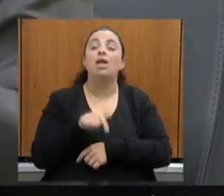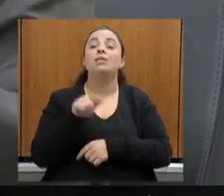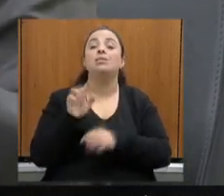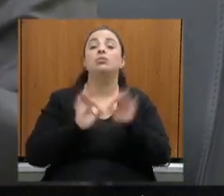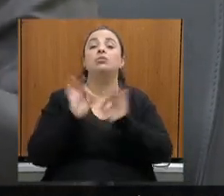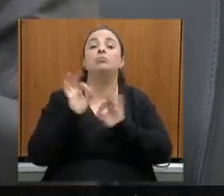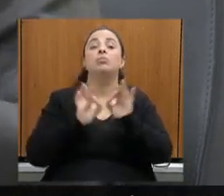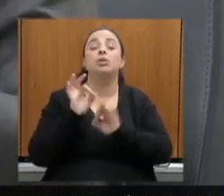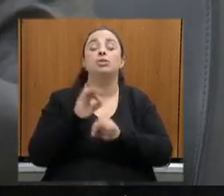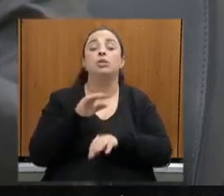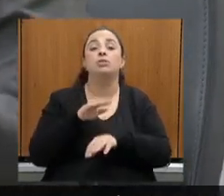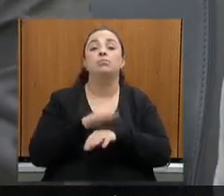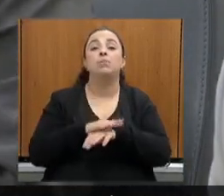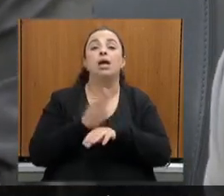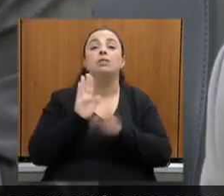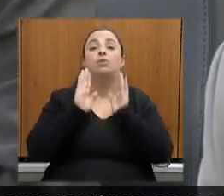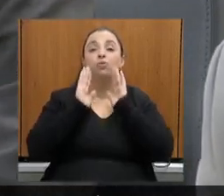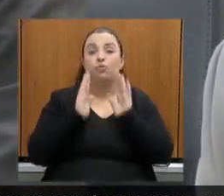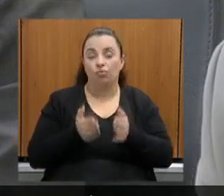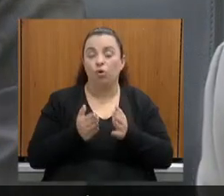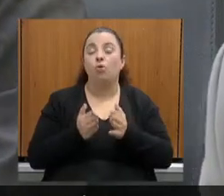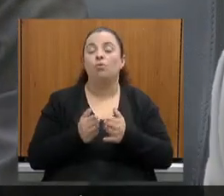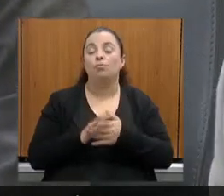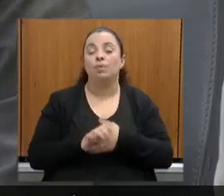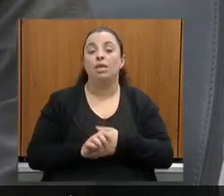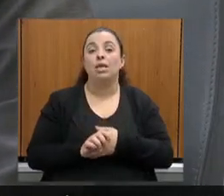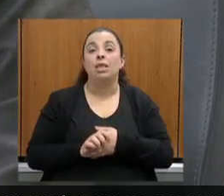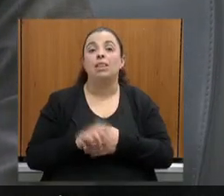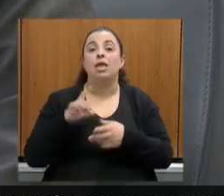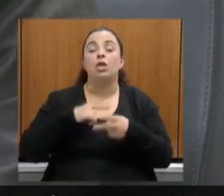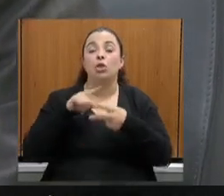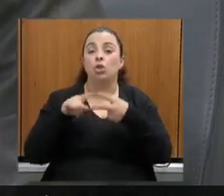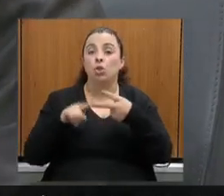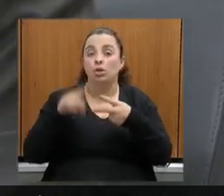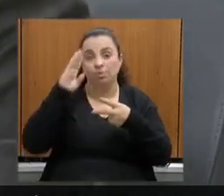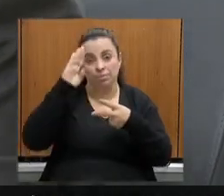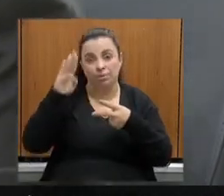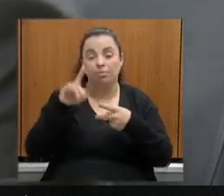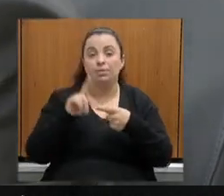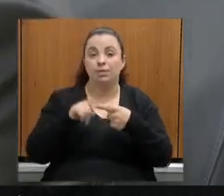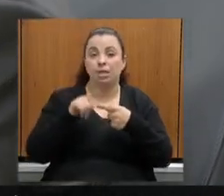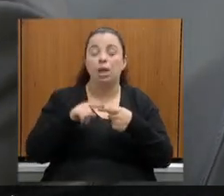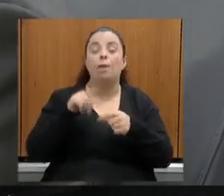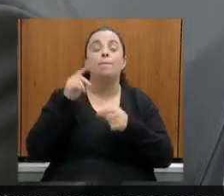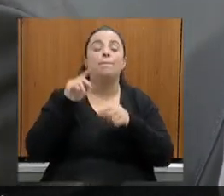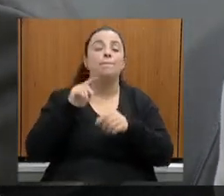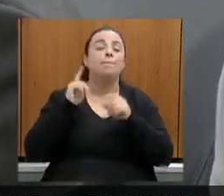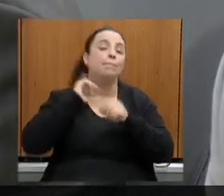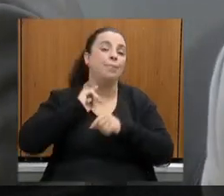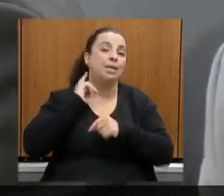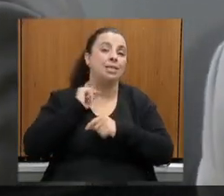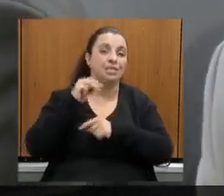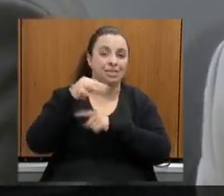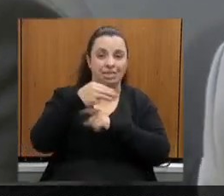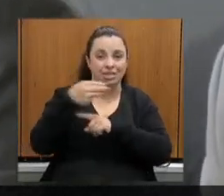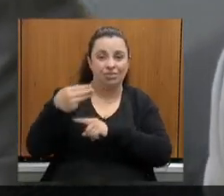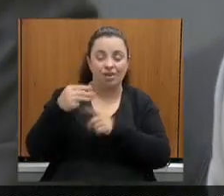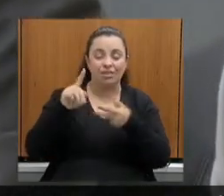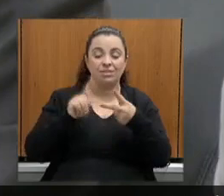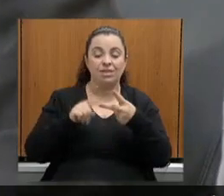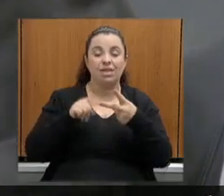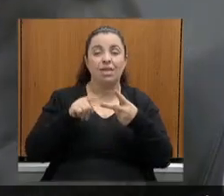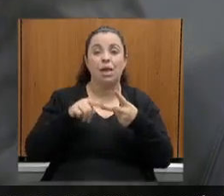gente vai destacar um pouco mais o que a gente entende são os dois principais Kel Minas trifásico e o mais energia por